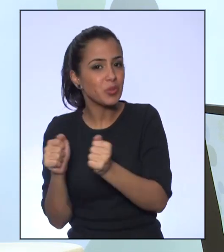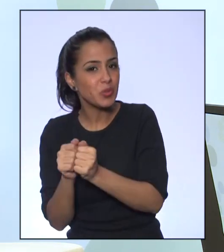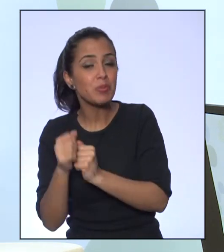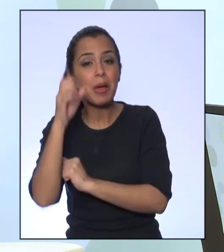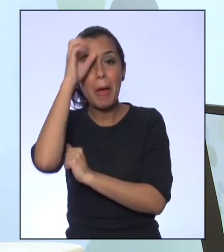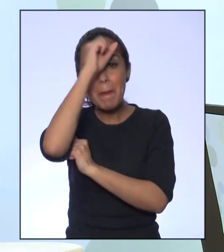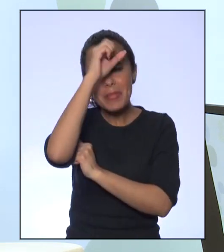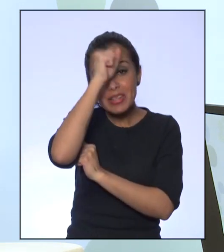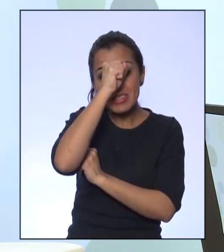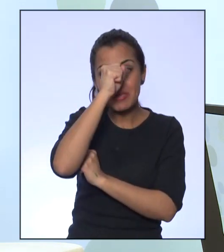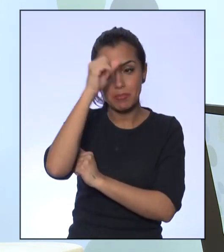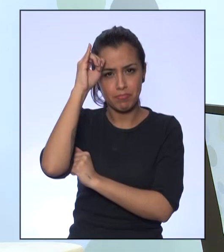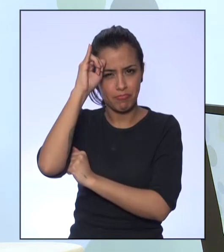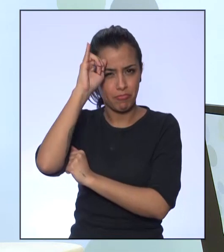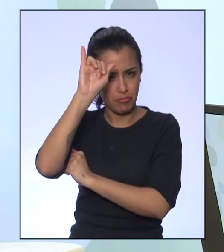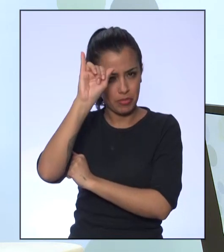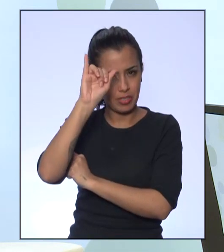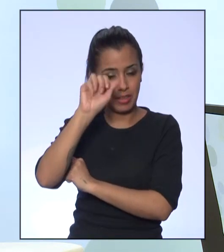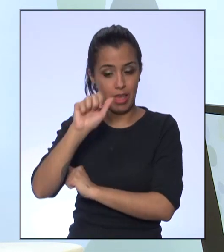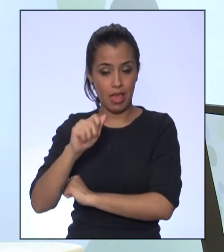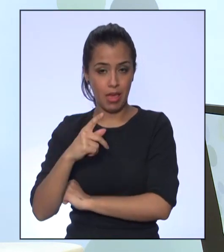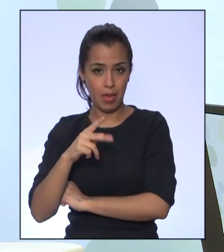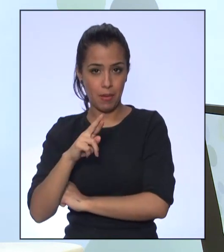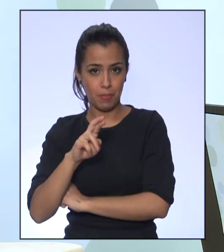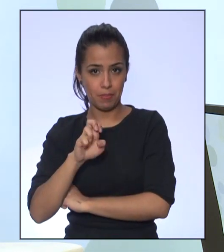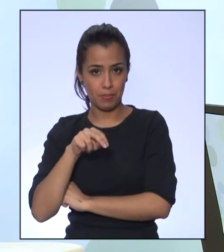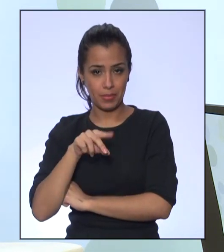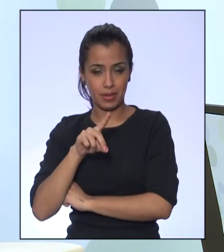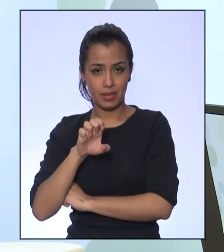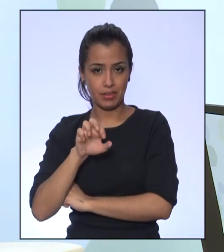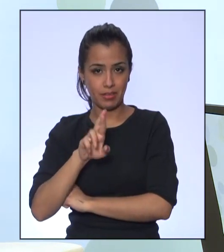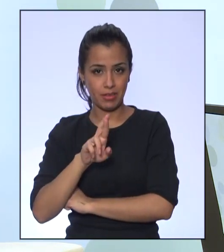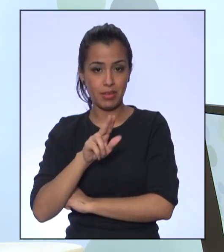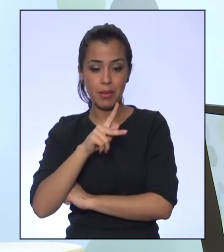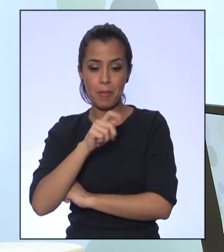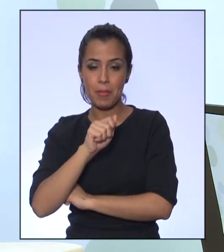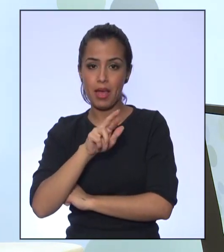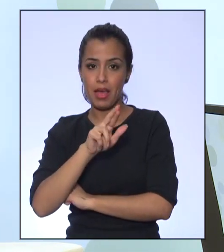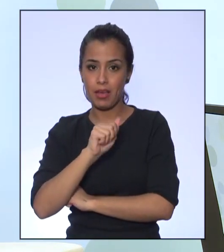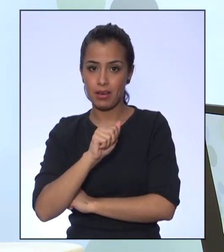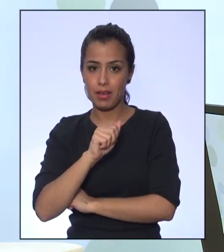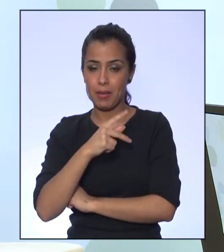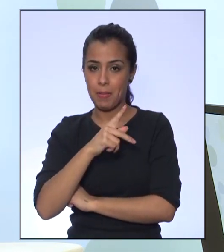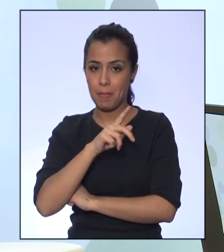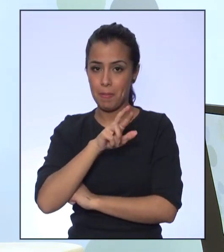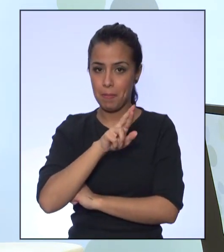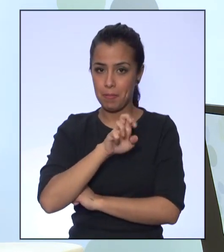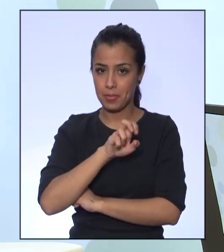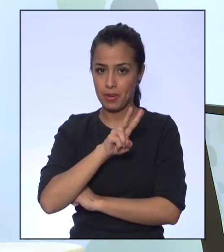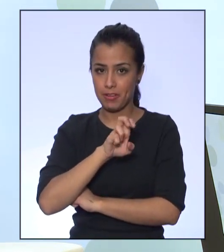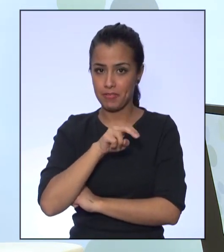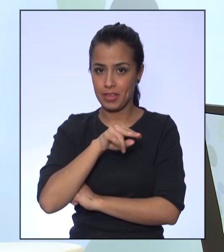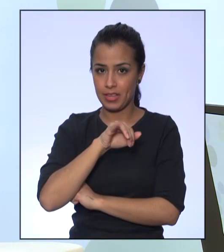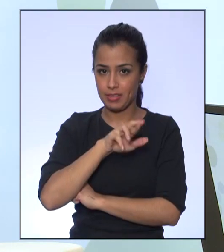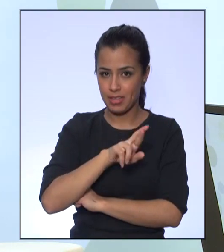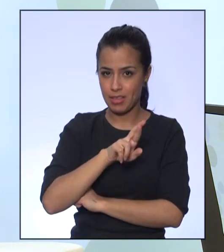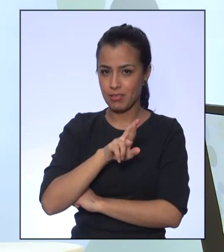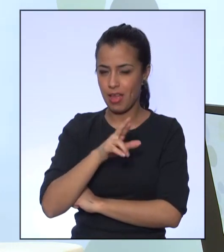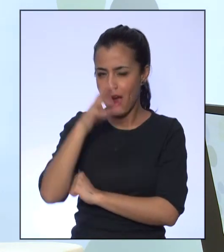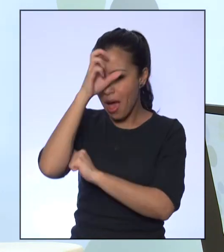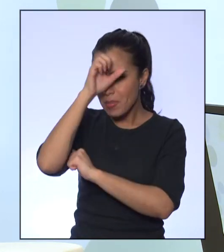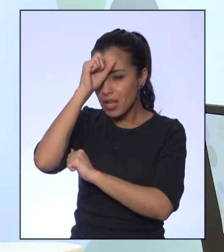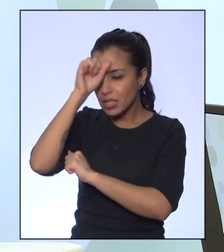Aprender para Prevenir, uma campanha junto com a Secretaria de Educação e o CEMADEM. A gente tem um exemplo aqui